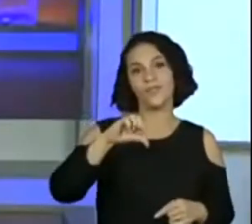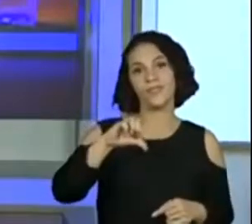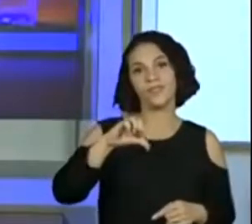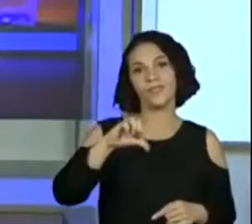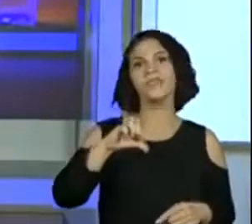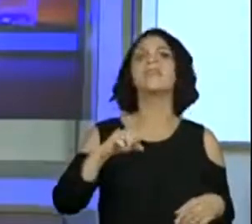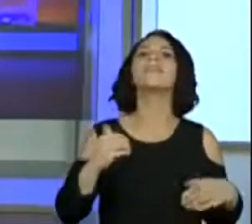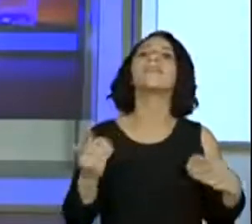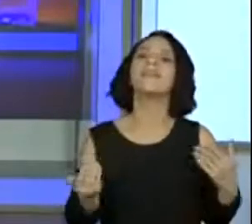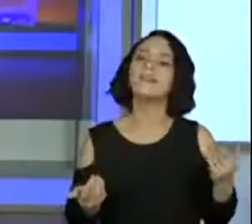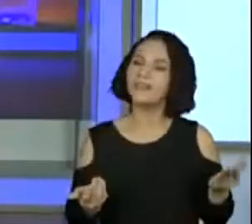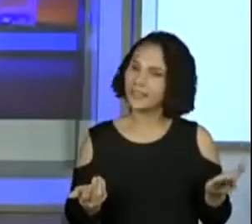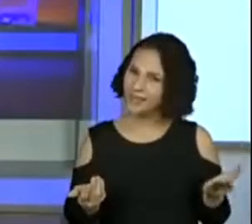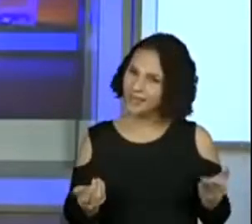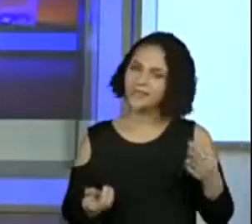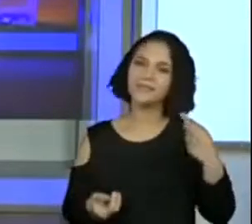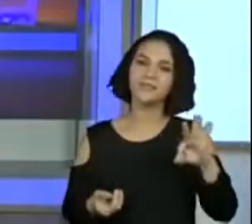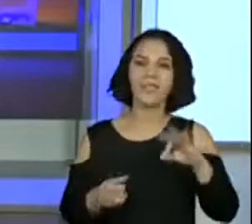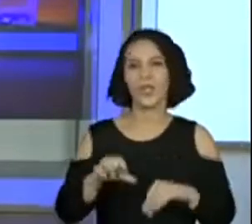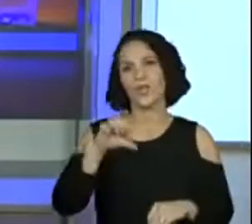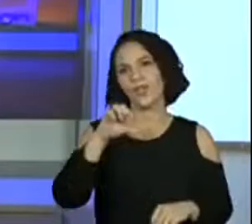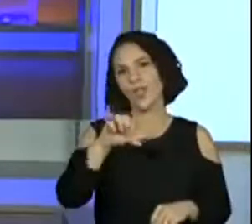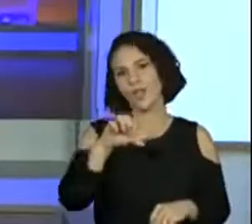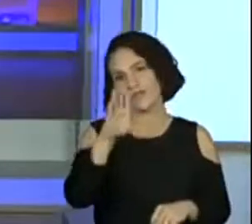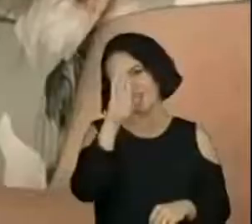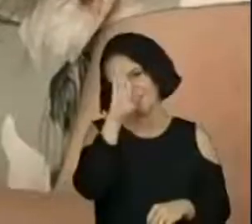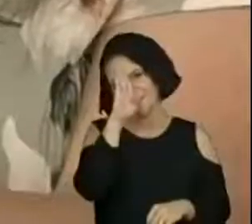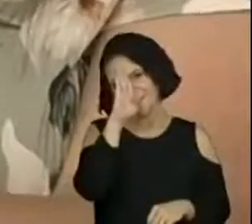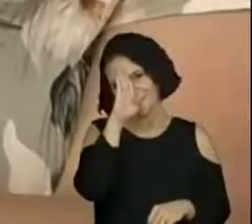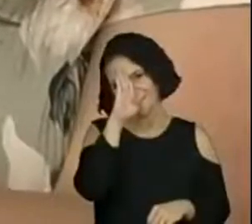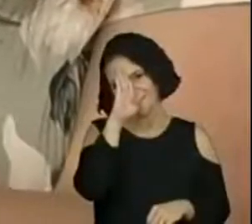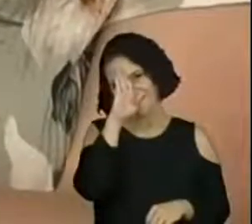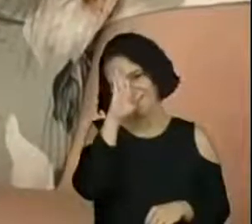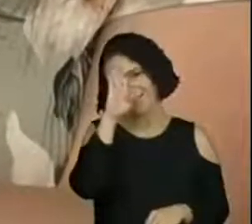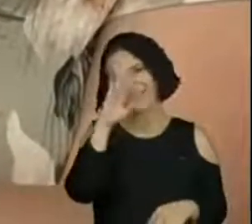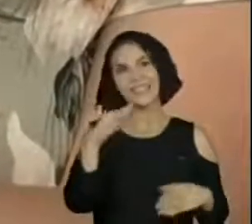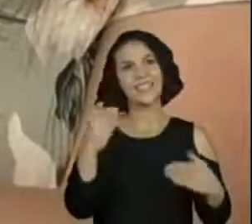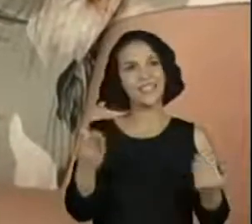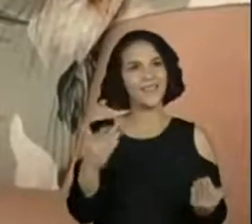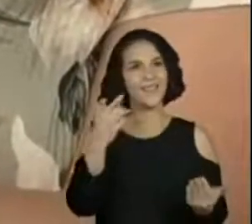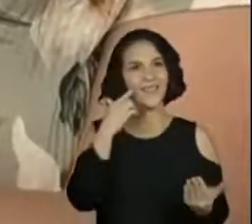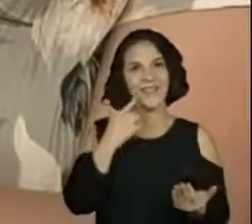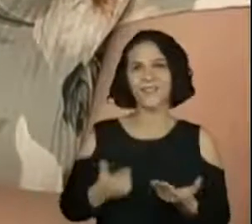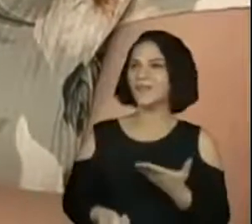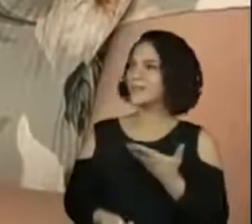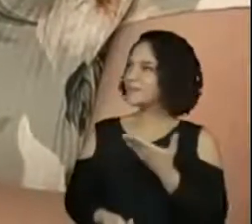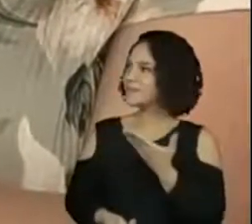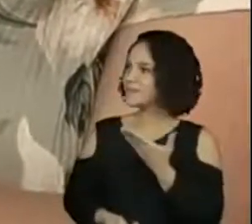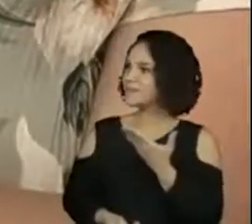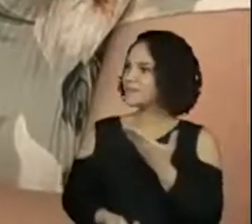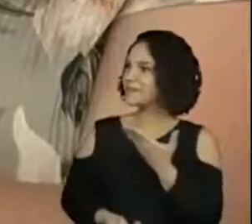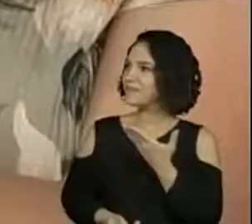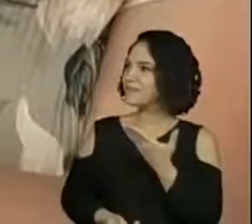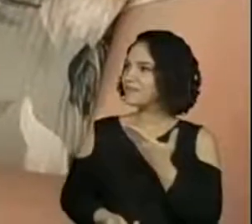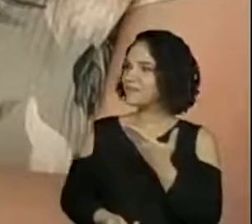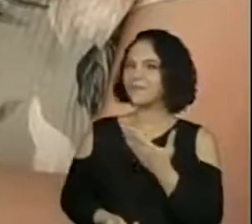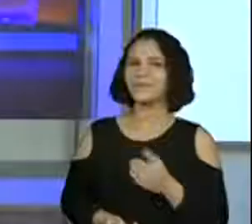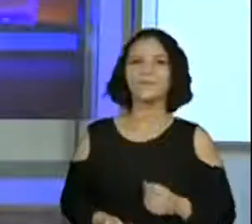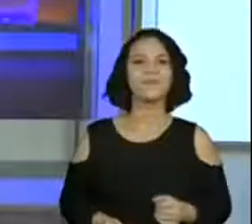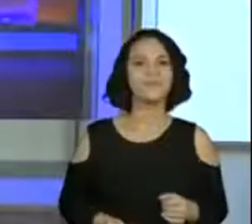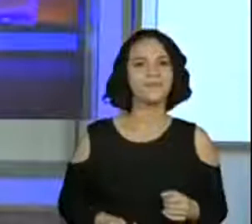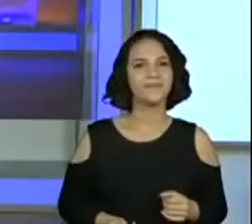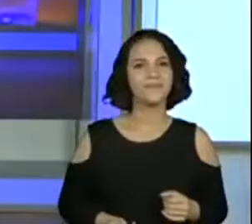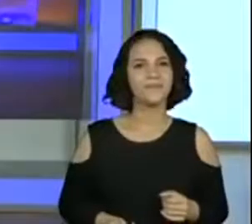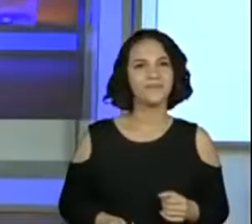bem, começa às 9 horas. E aí eu vou rodar aqui. Olha lá, a professora Fran já colocou. Vou colocar o meu